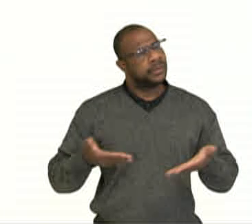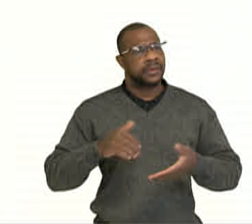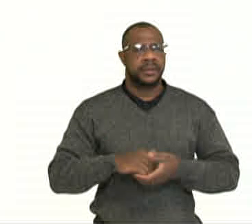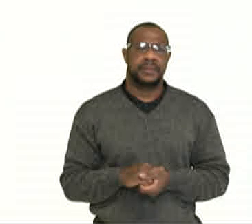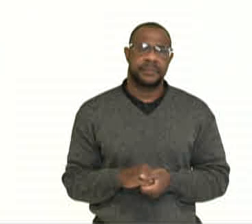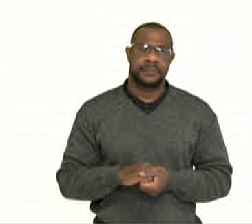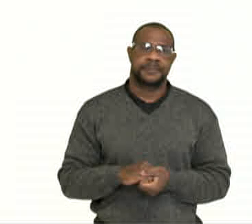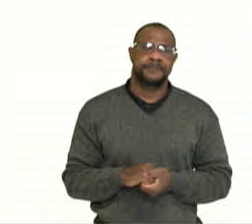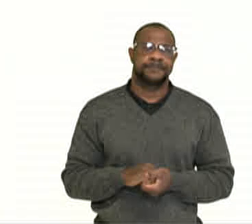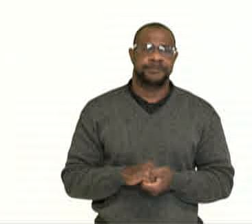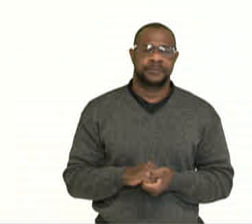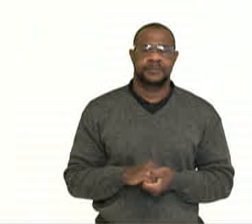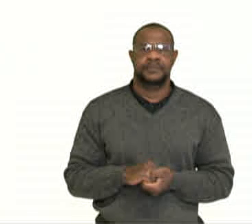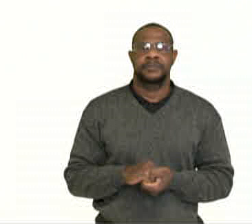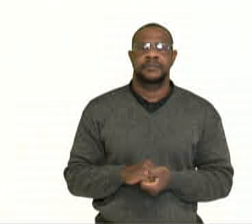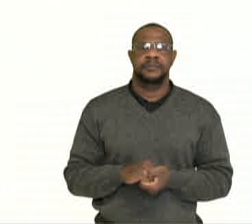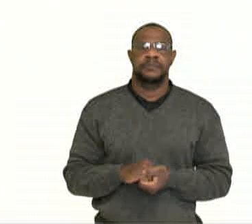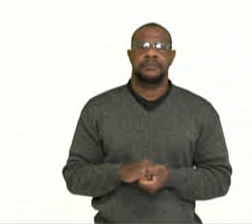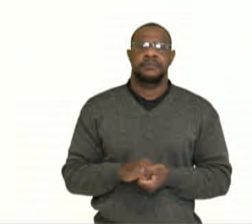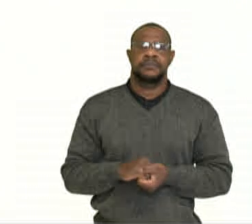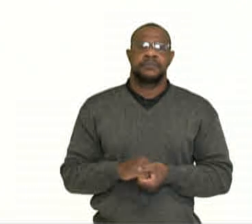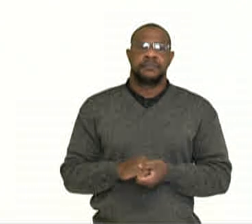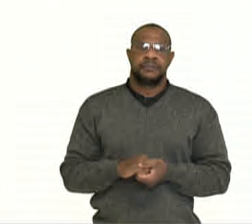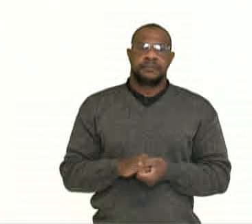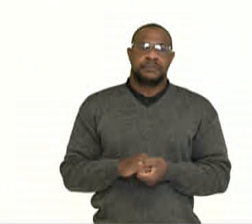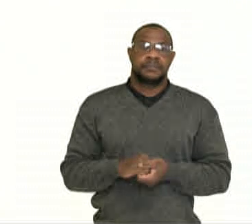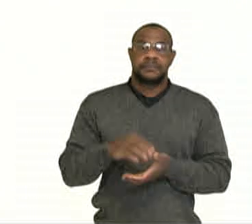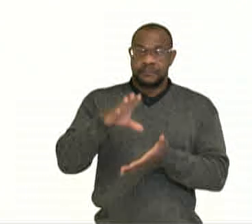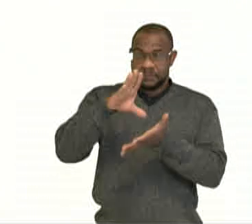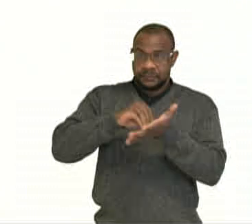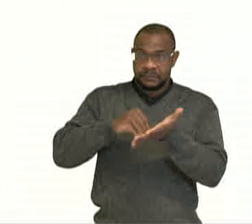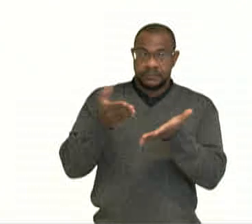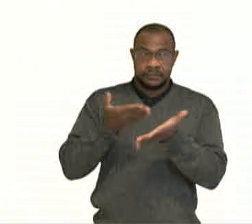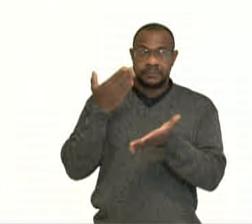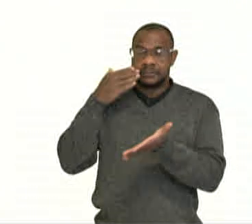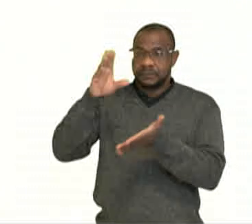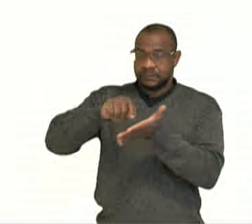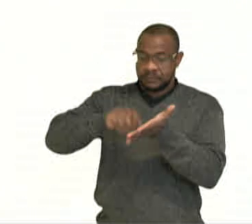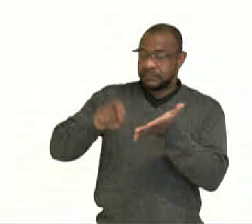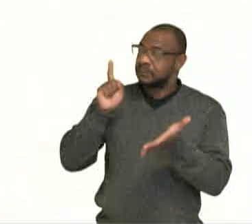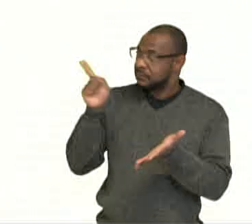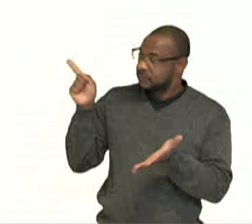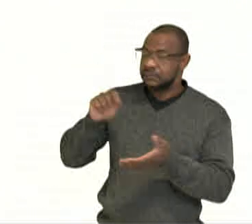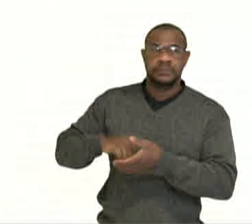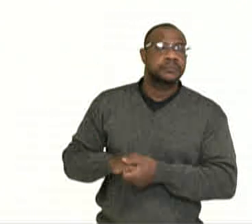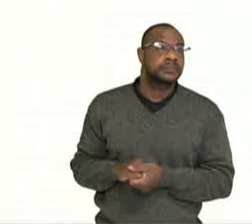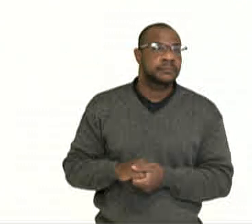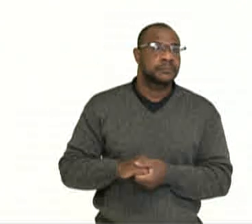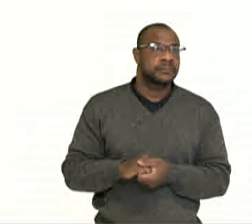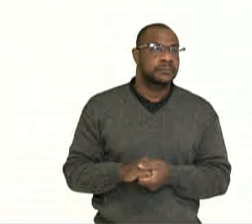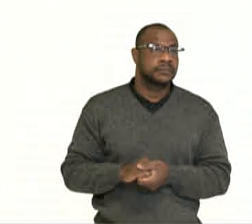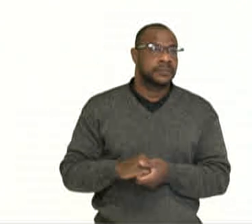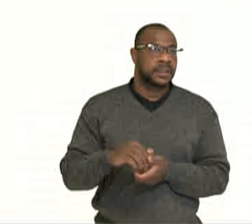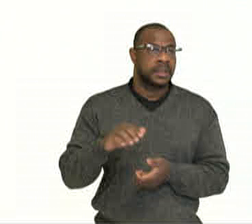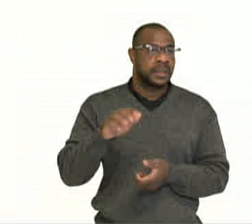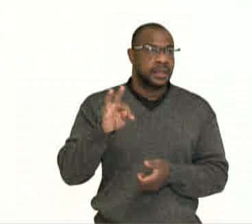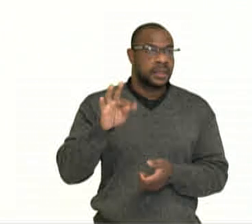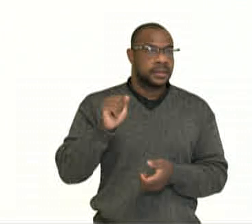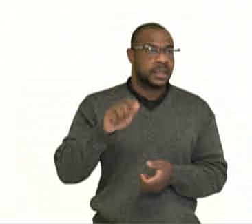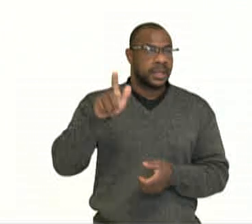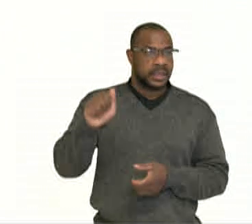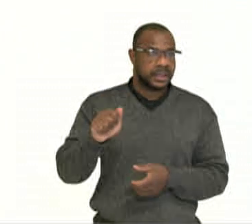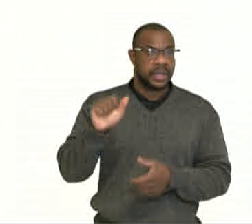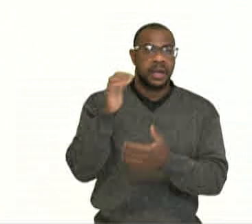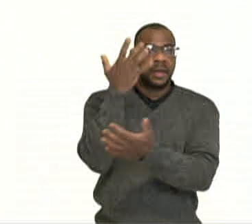teu caderno, caneta, anota aí que eu vou estar esperando você aqui, ó. Então vamos lá, ó. A taiga, também conhecida como